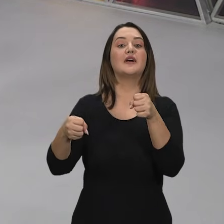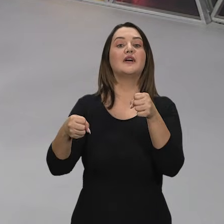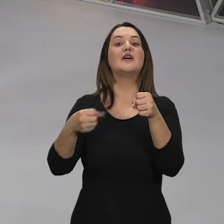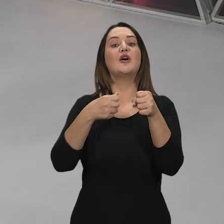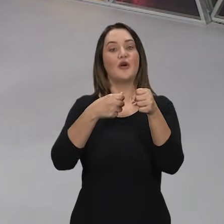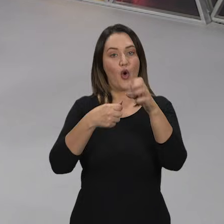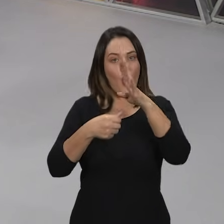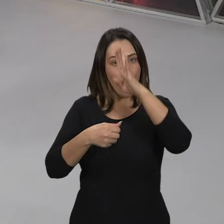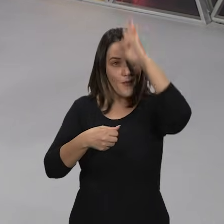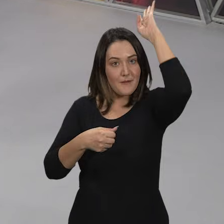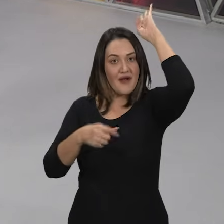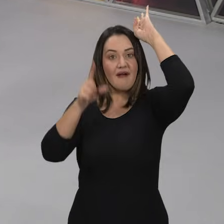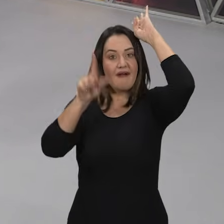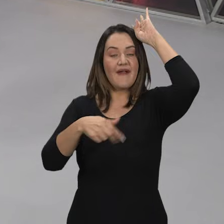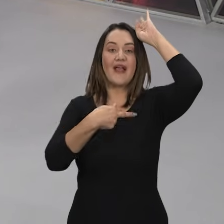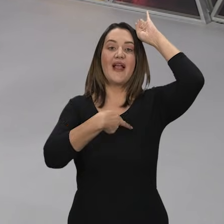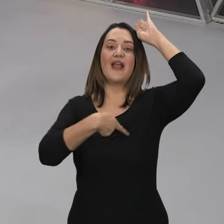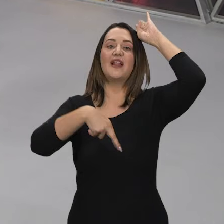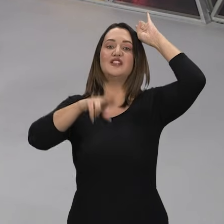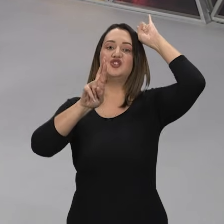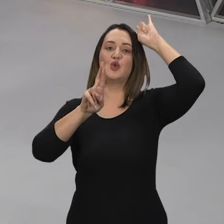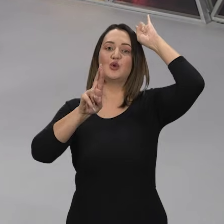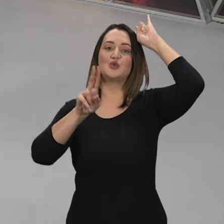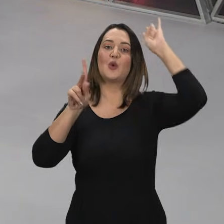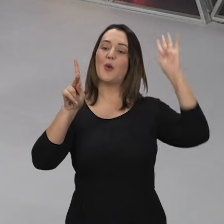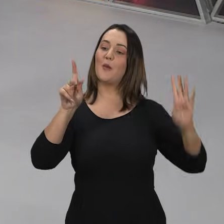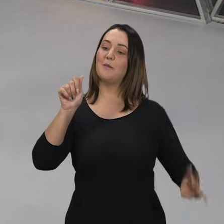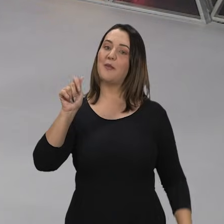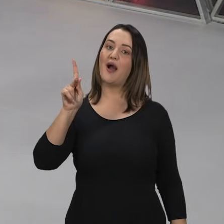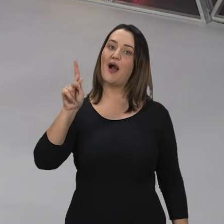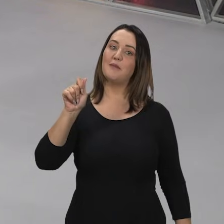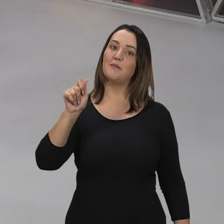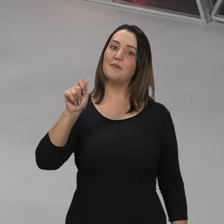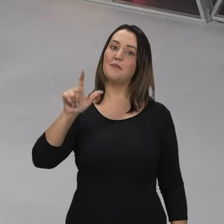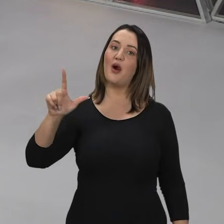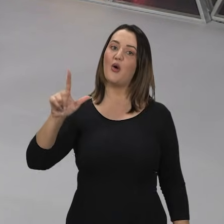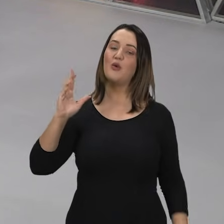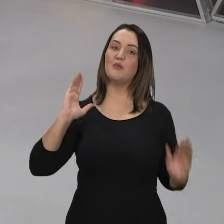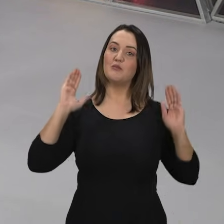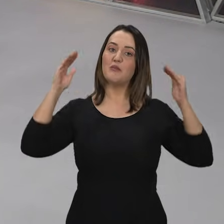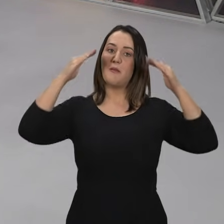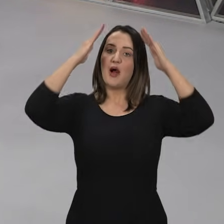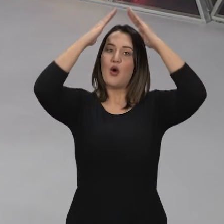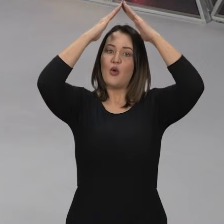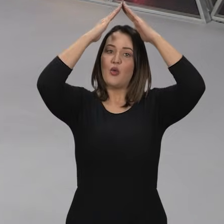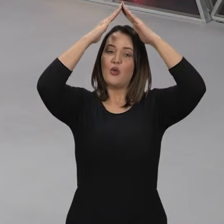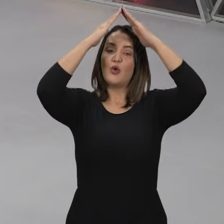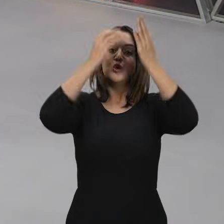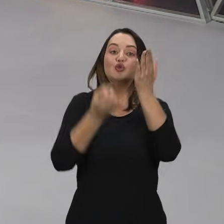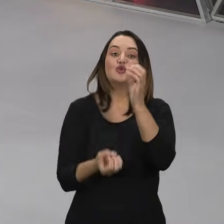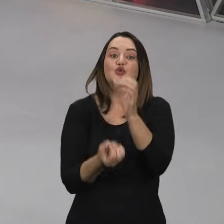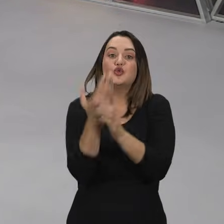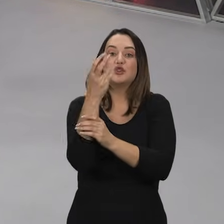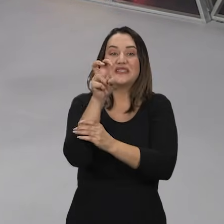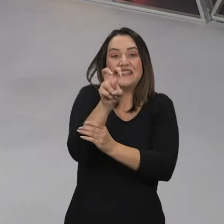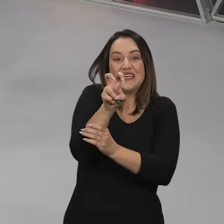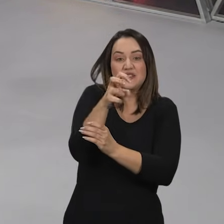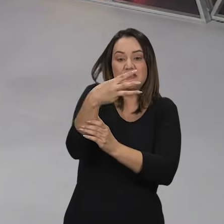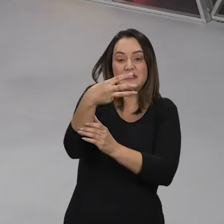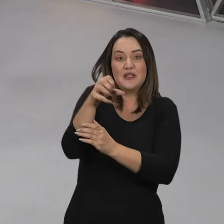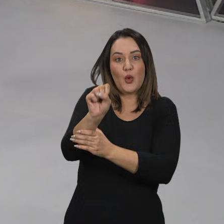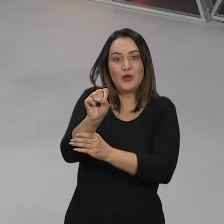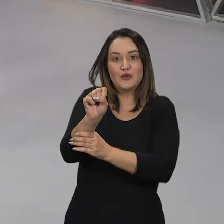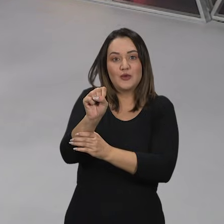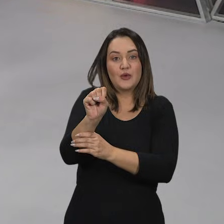que é o poder religioso papal, ou o sistema papal, que surge em 538. Veja, o Império